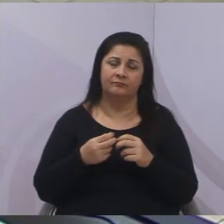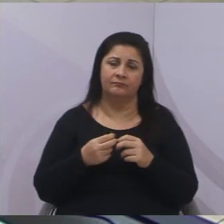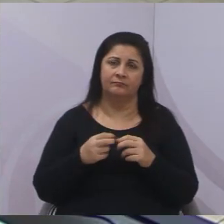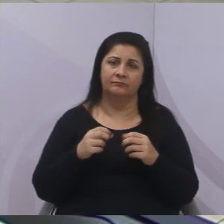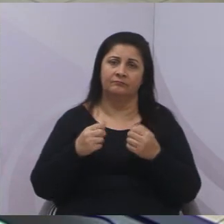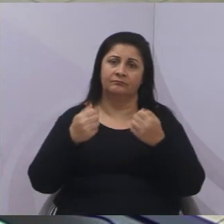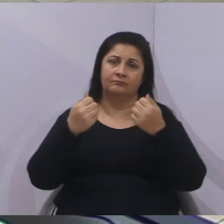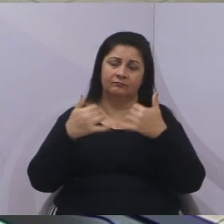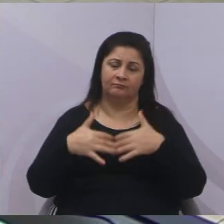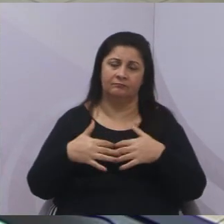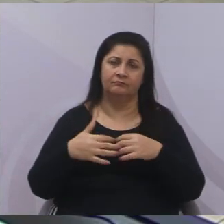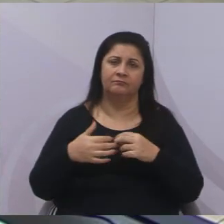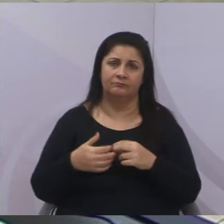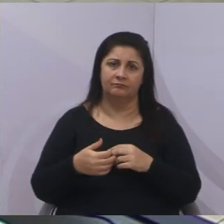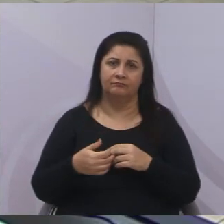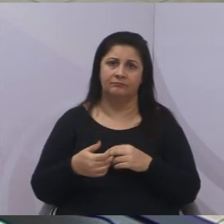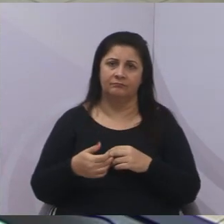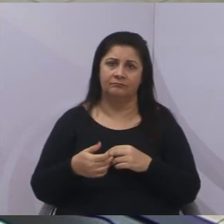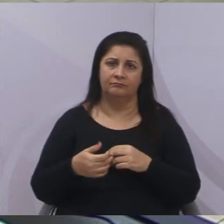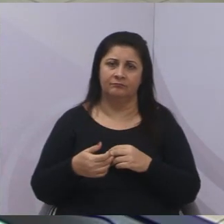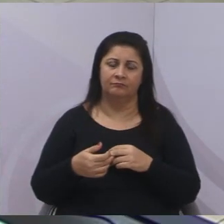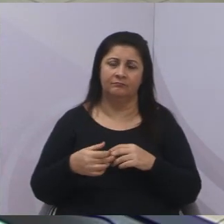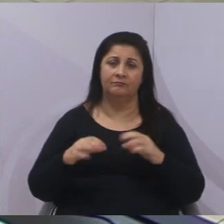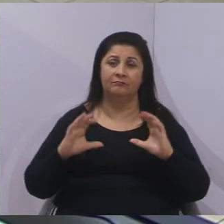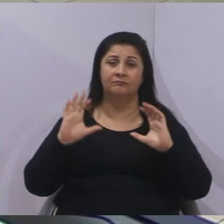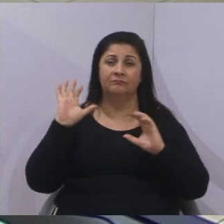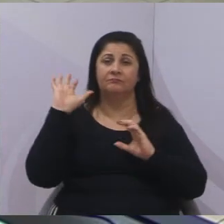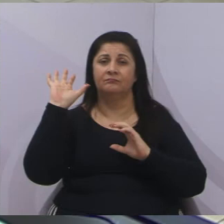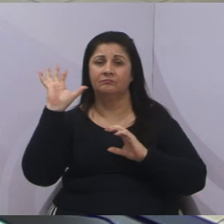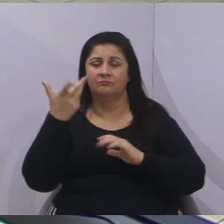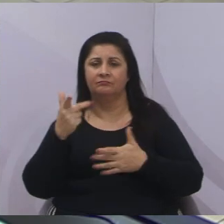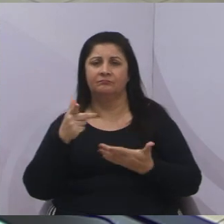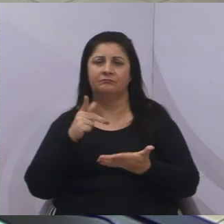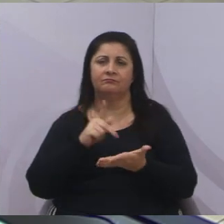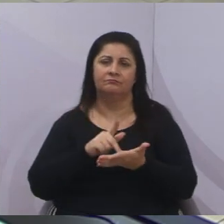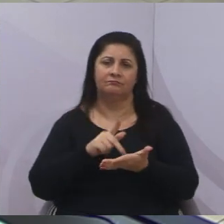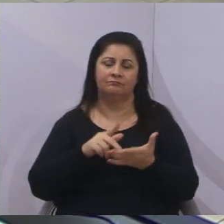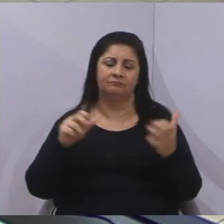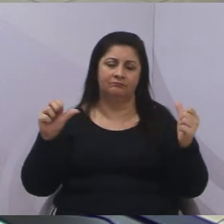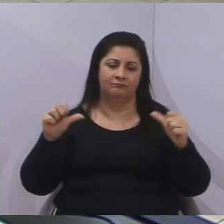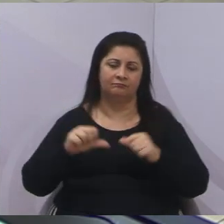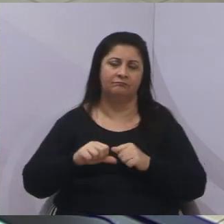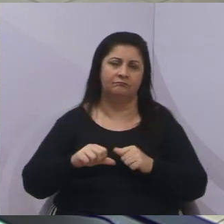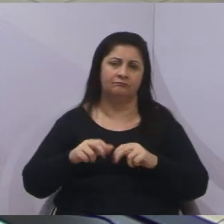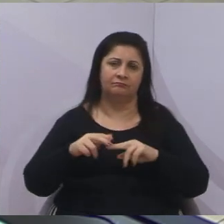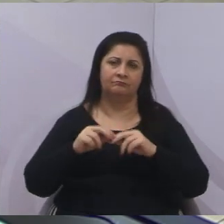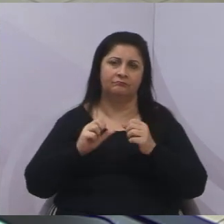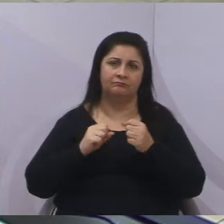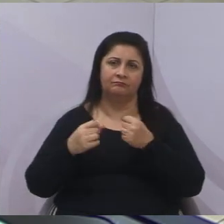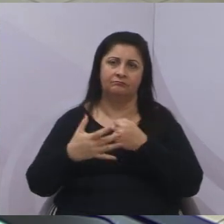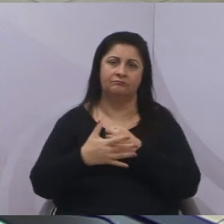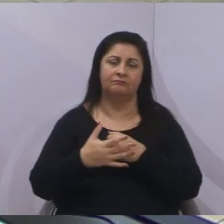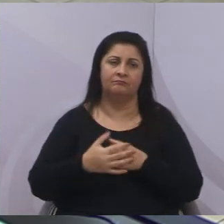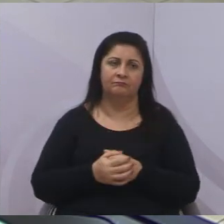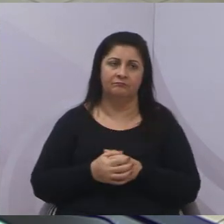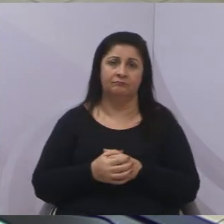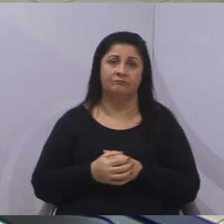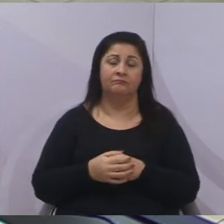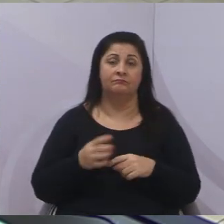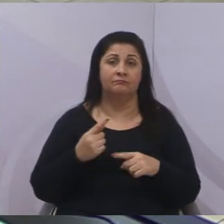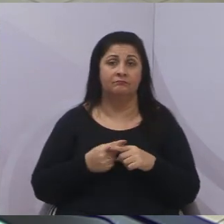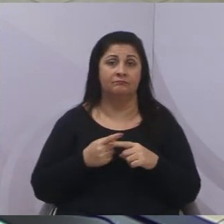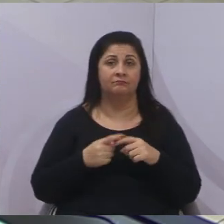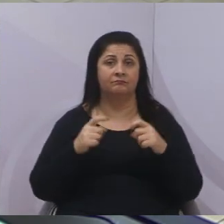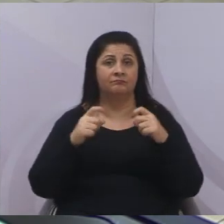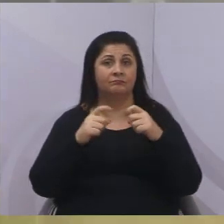explicação esse cenário, ele de fato foi agravado pela pandemia, porque é uma mão de obra